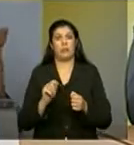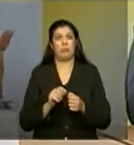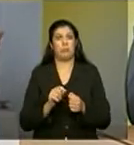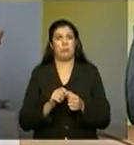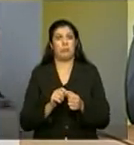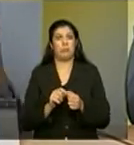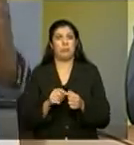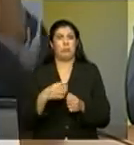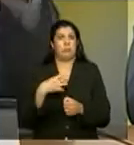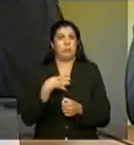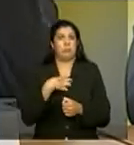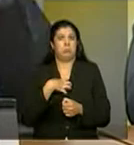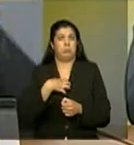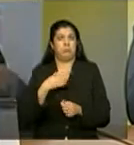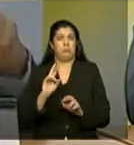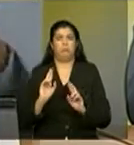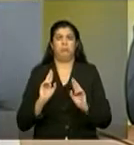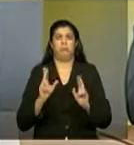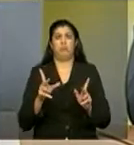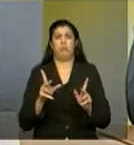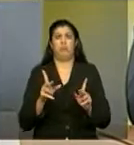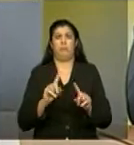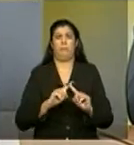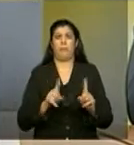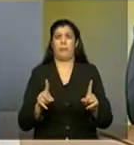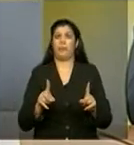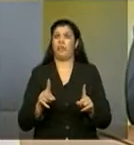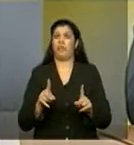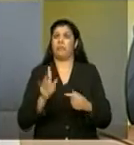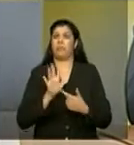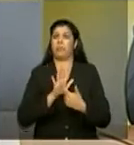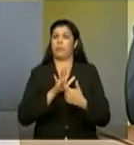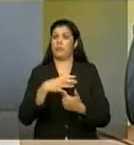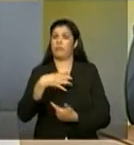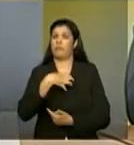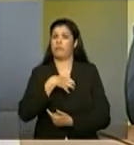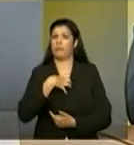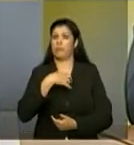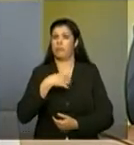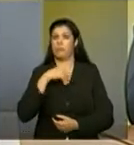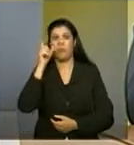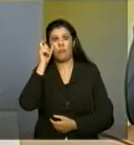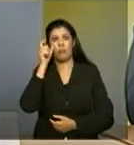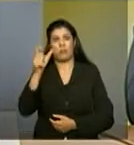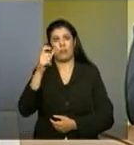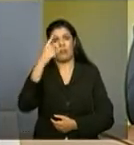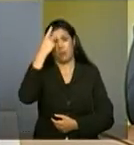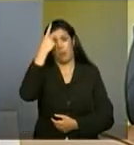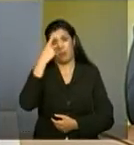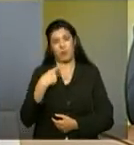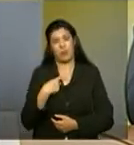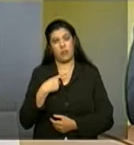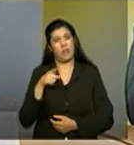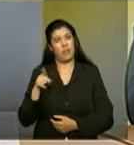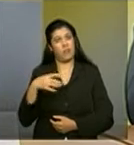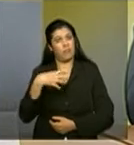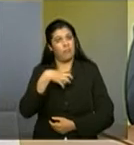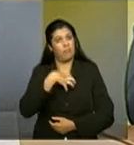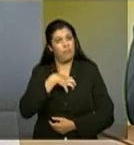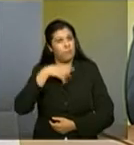estranho se não procedimento de natureza pessoal ela estava profundamente